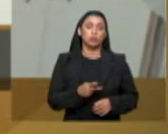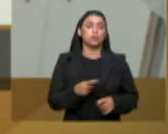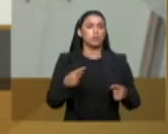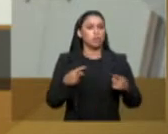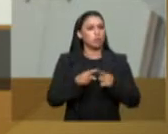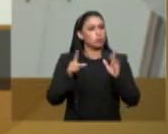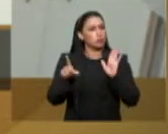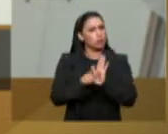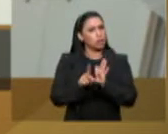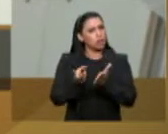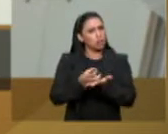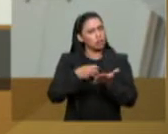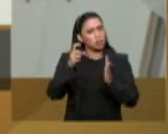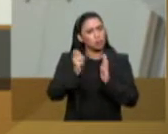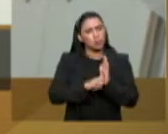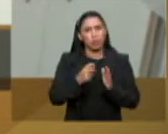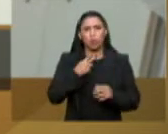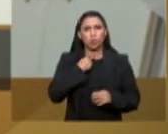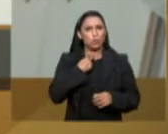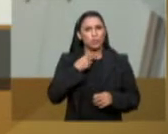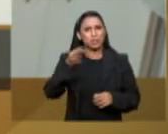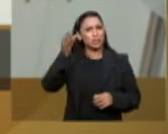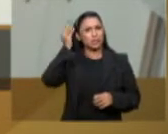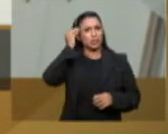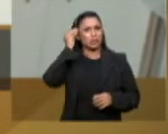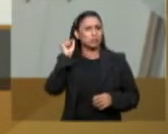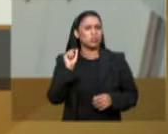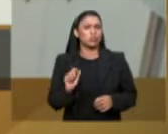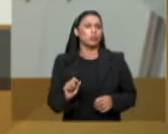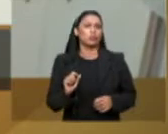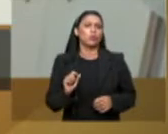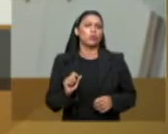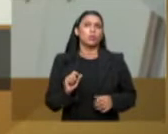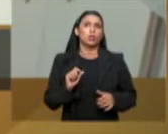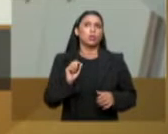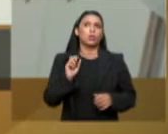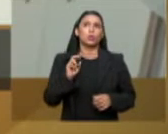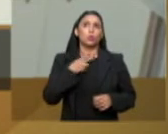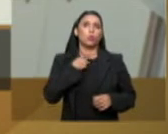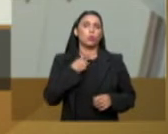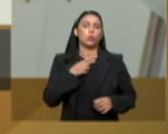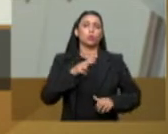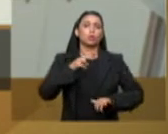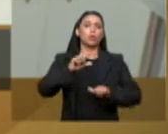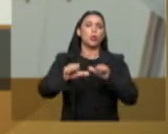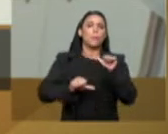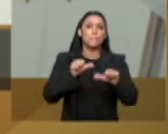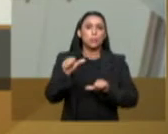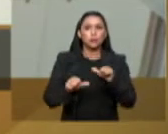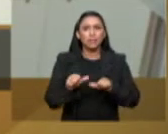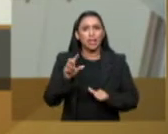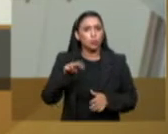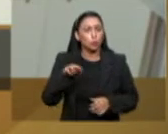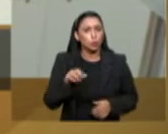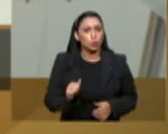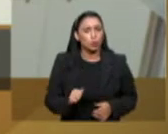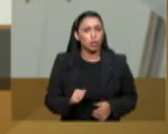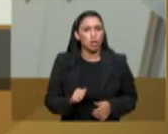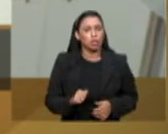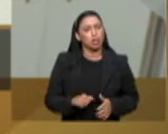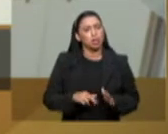legalidade tributária não pode ser interpretado como um instrumento de imutabilidade, de enrijecimento